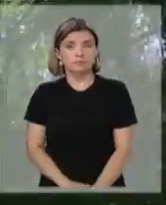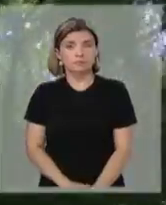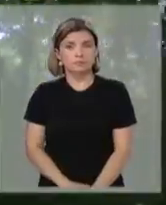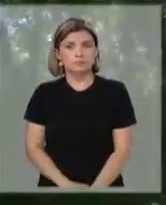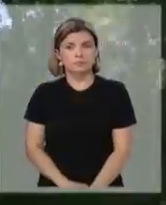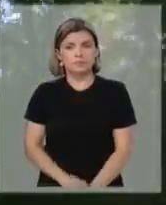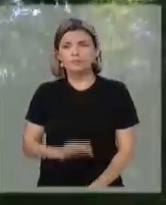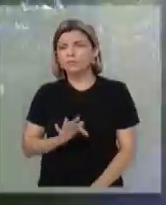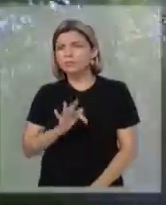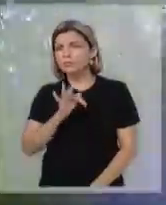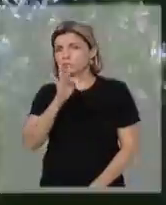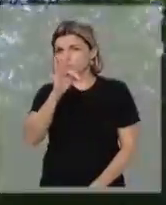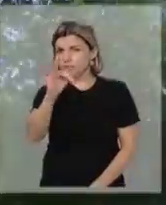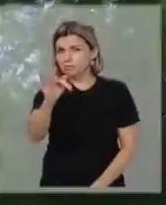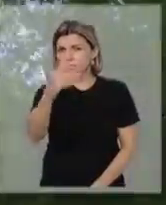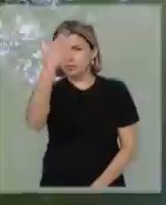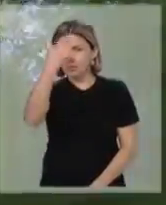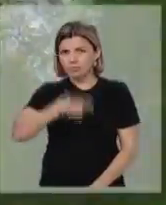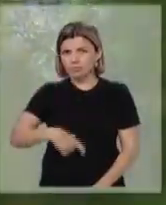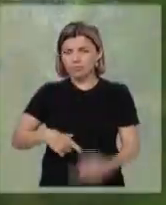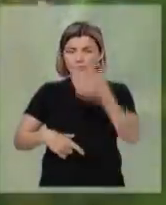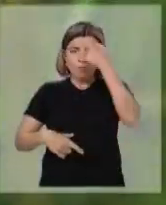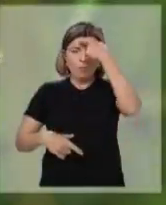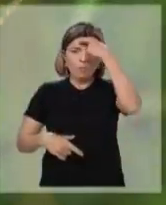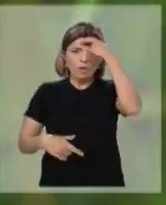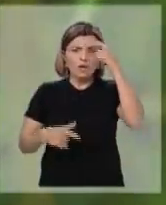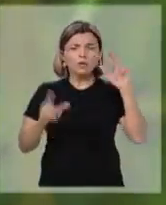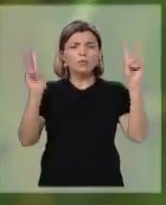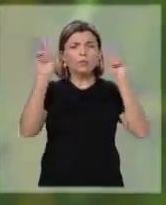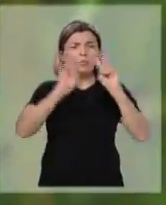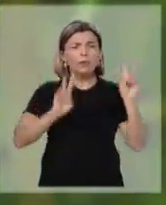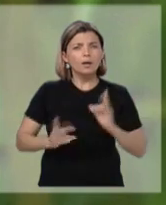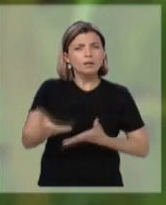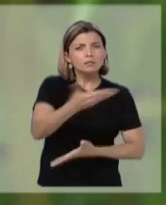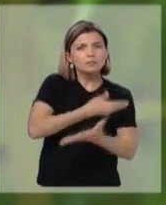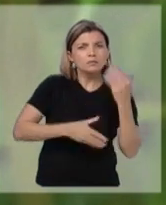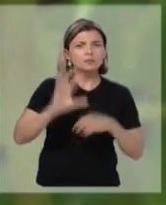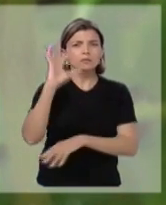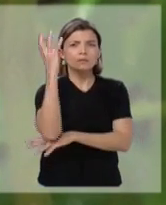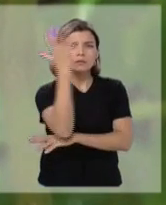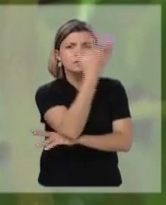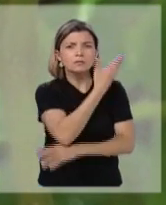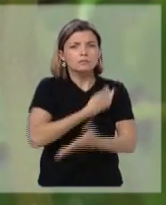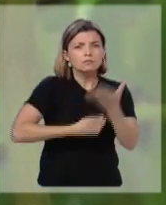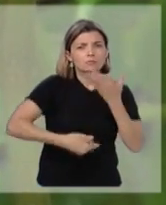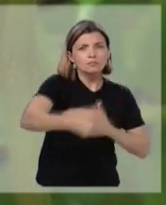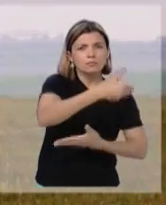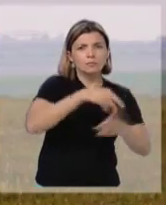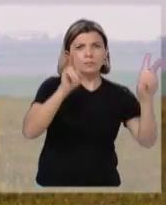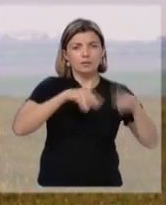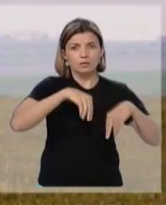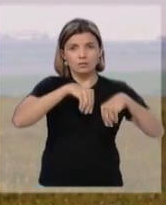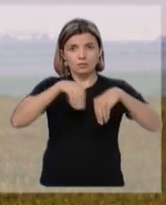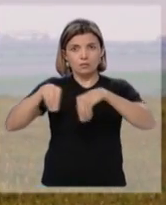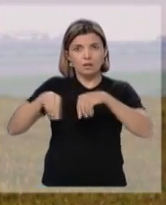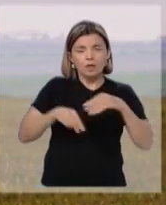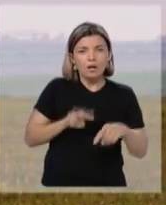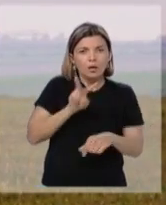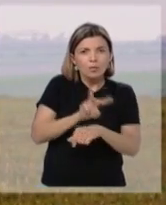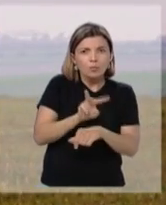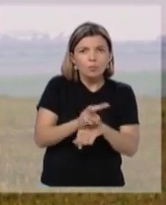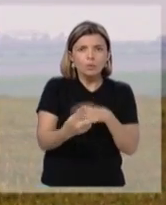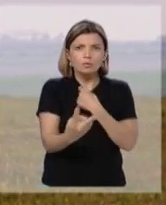Mas será que algum dia os seres humanos conseguirão viver em harmonia com a natureza? A Terra e seus